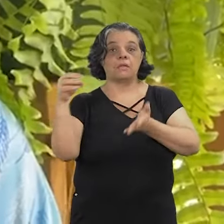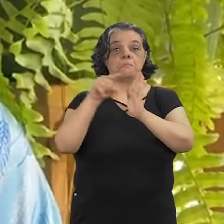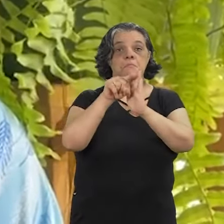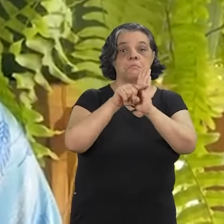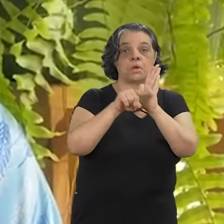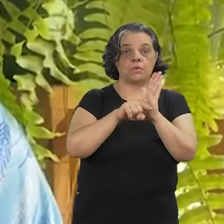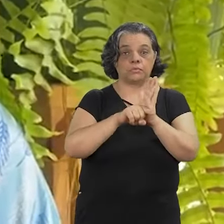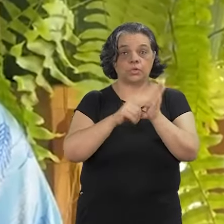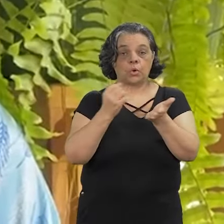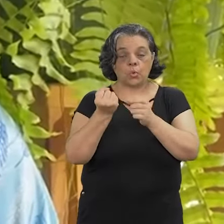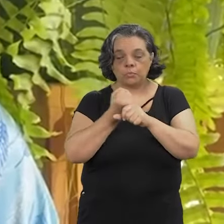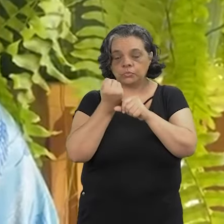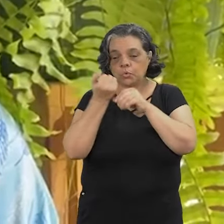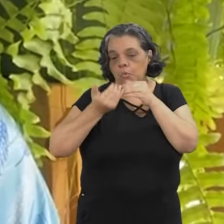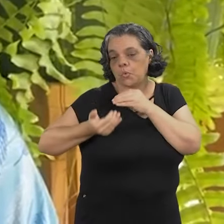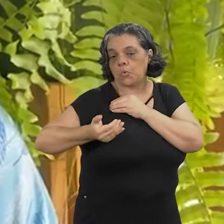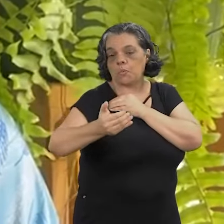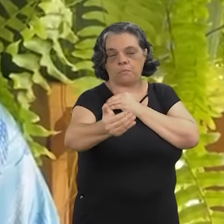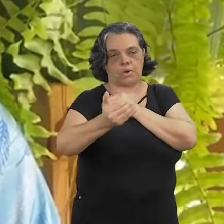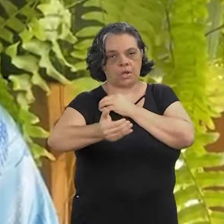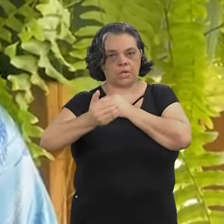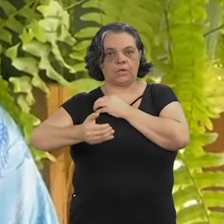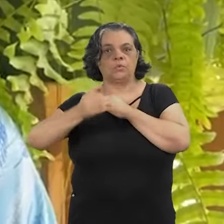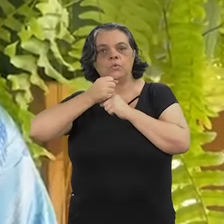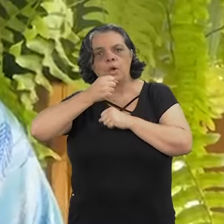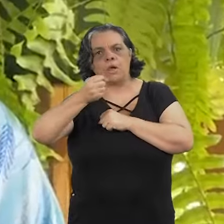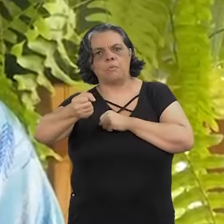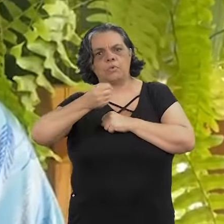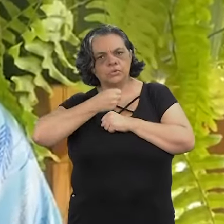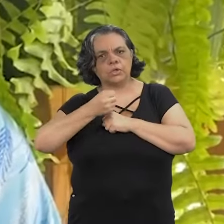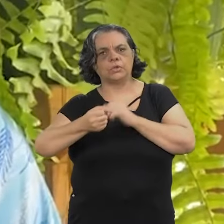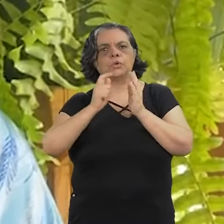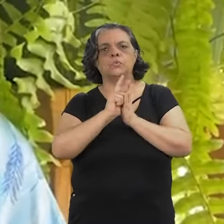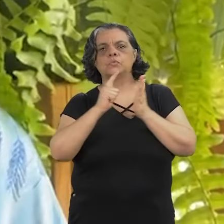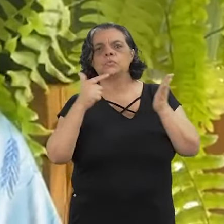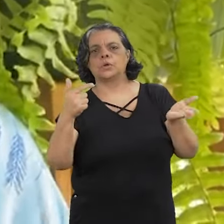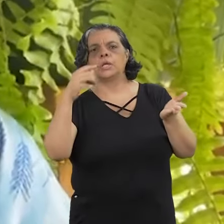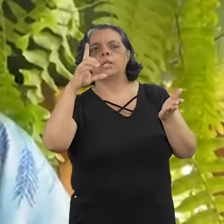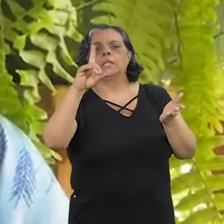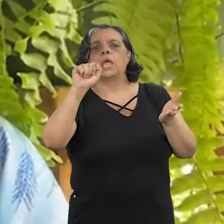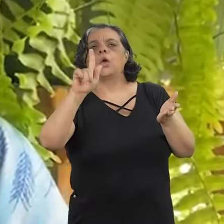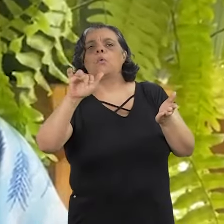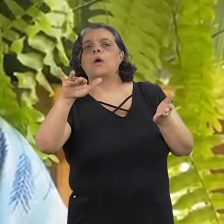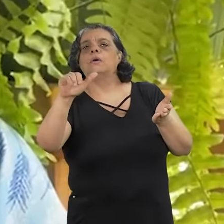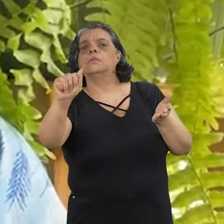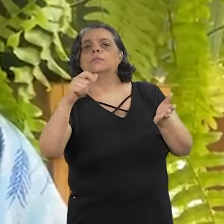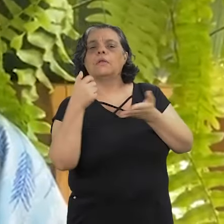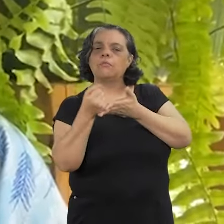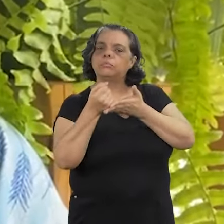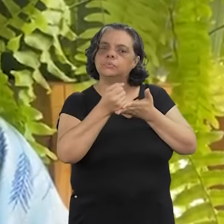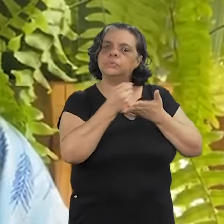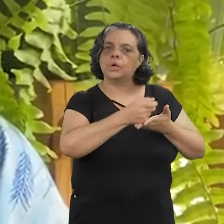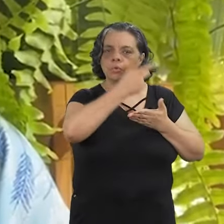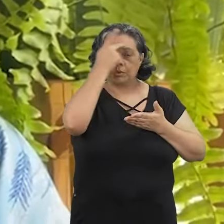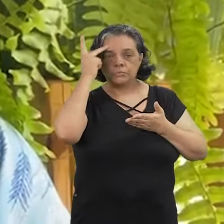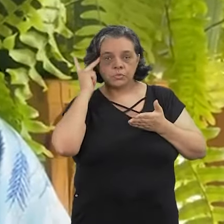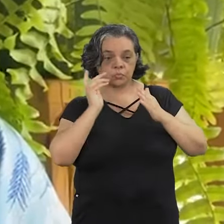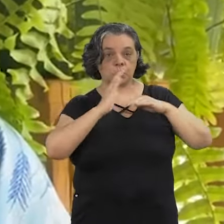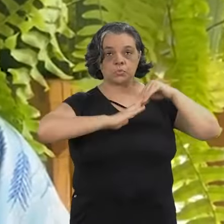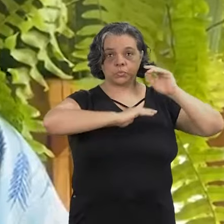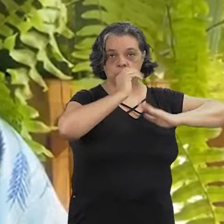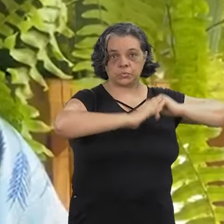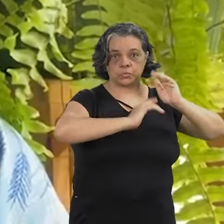e começou a ser construída a partir de uma bolsa de reportagem que o jornal The guardan estava fornecendo para que jornalistas